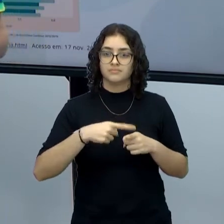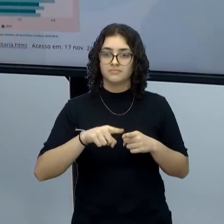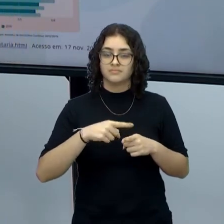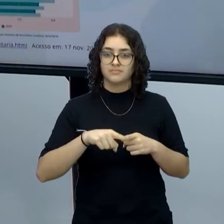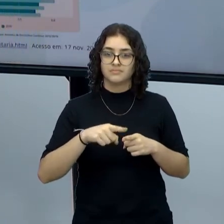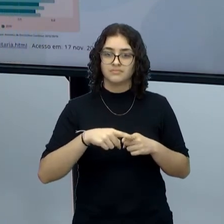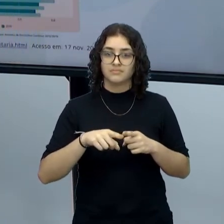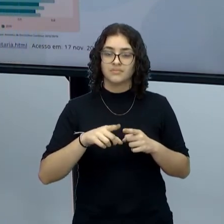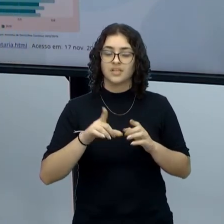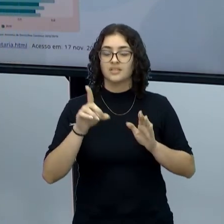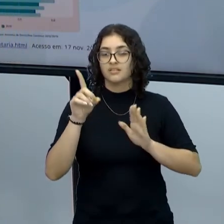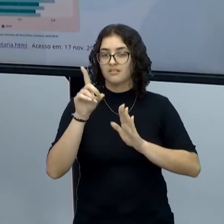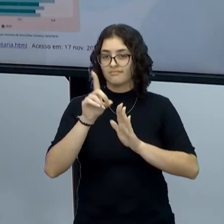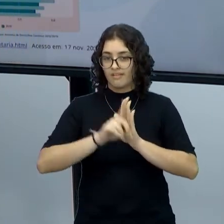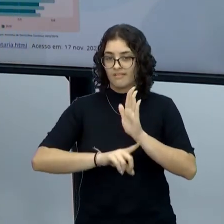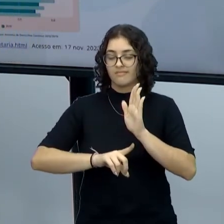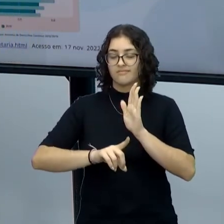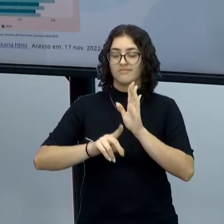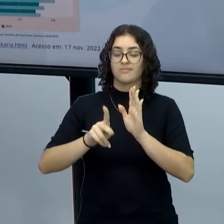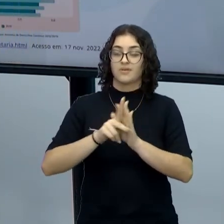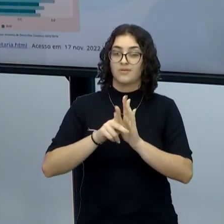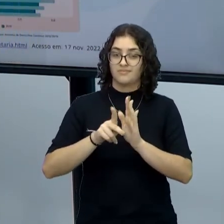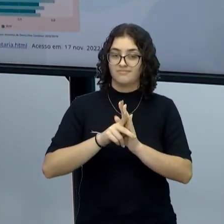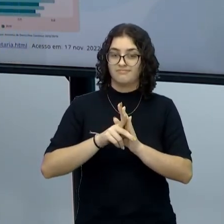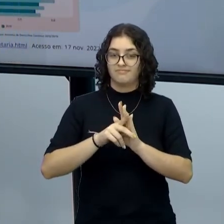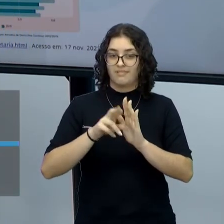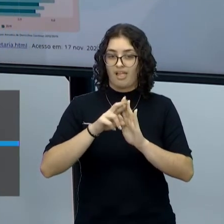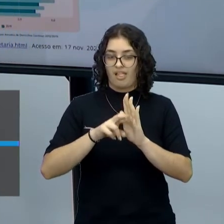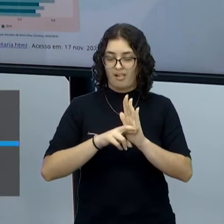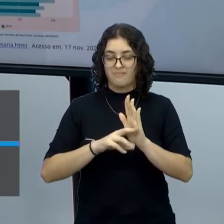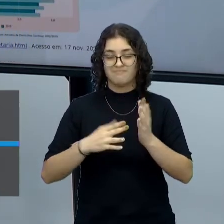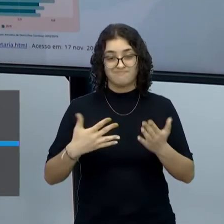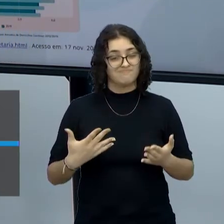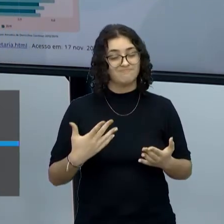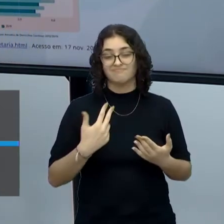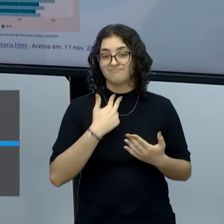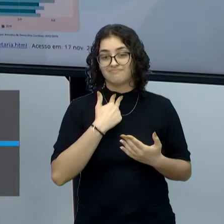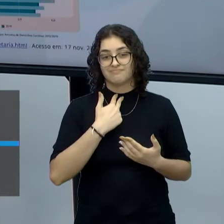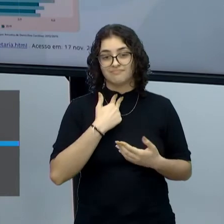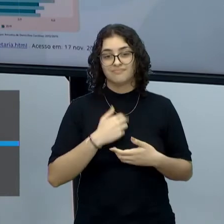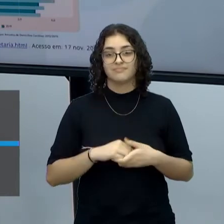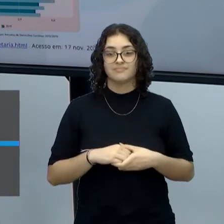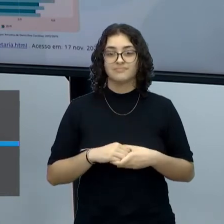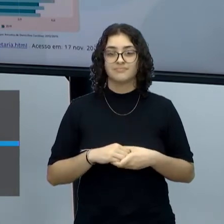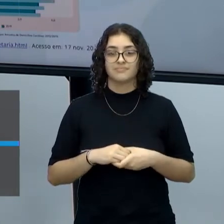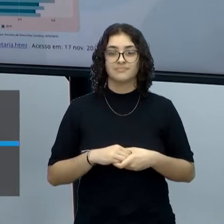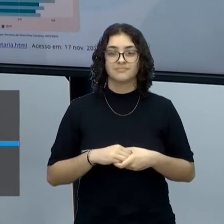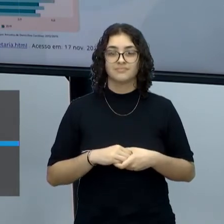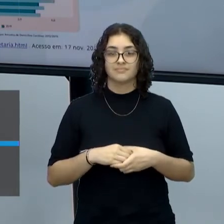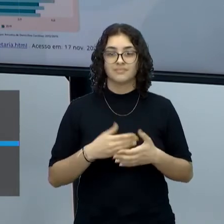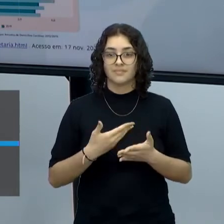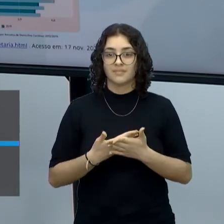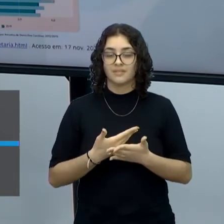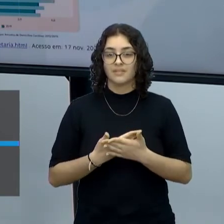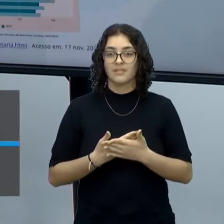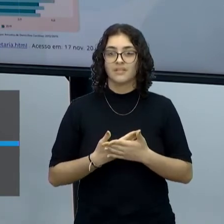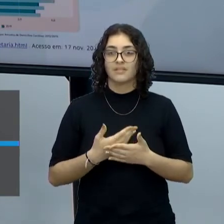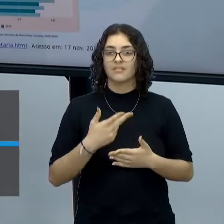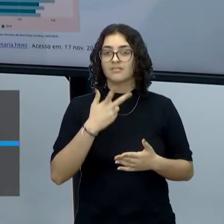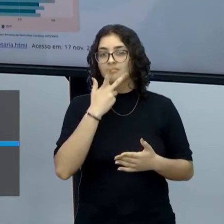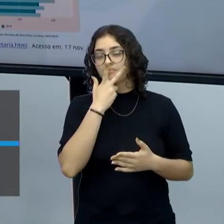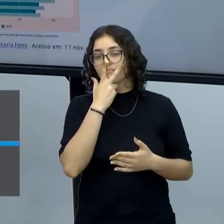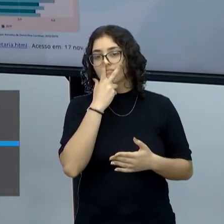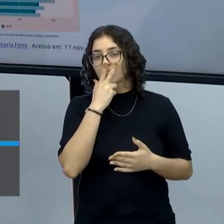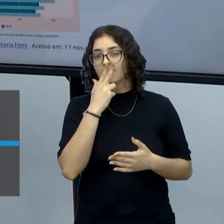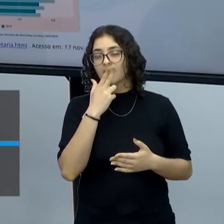de direitos autorais, né, isso acabou não podendo acontecer. Então, digamos assim, que a aula ficou um pouquinho